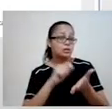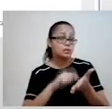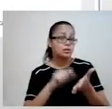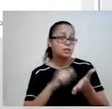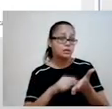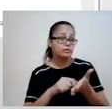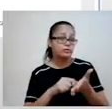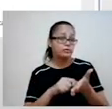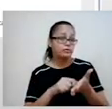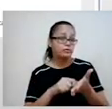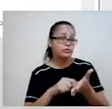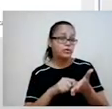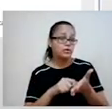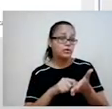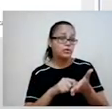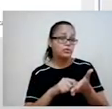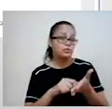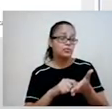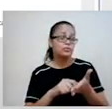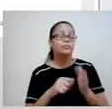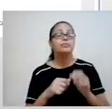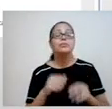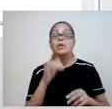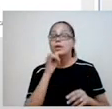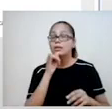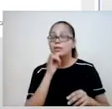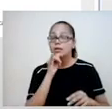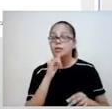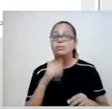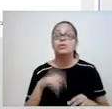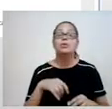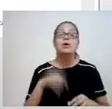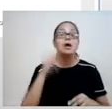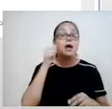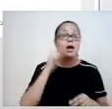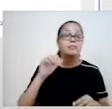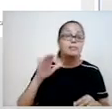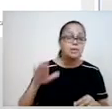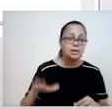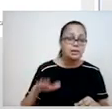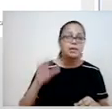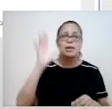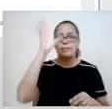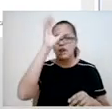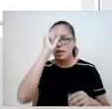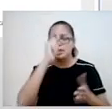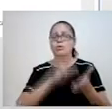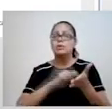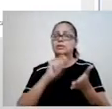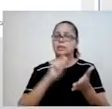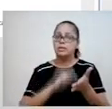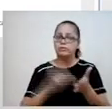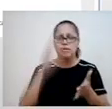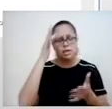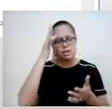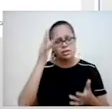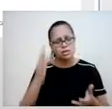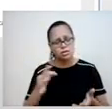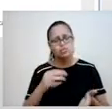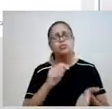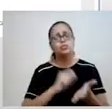marcações todas. A garota aprendeu a escrever e decidiu ser escritora. Então, a primeira coisa que decidiu aí tá com S, com